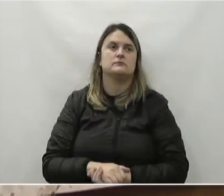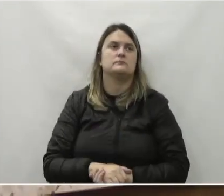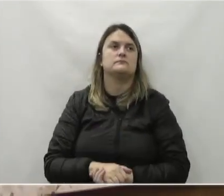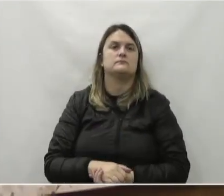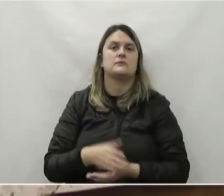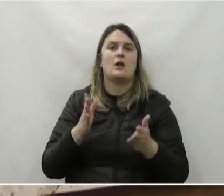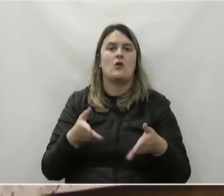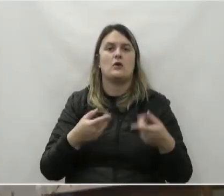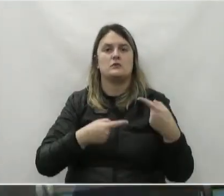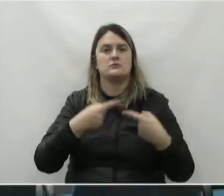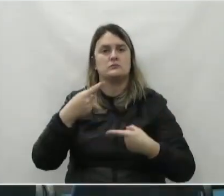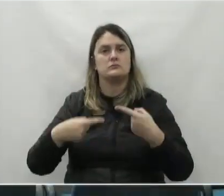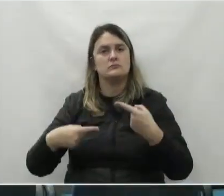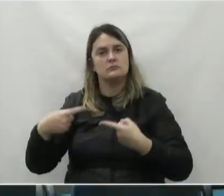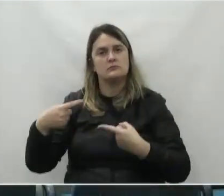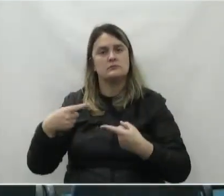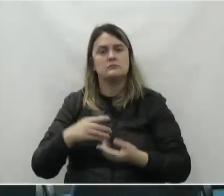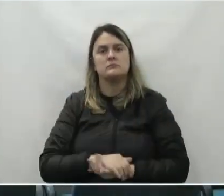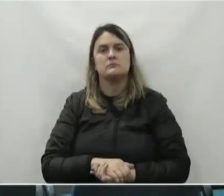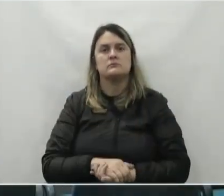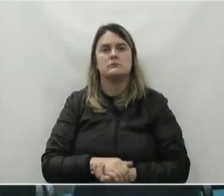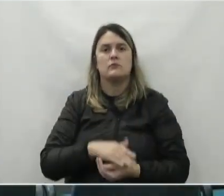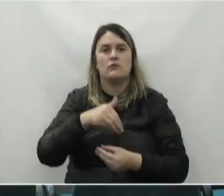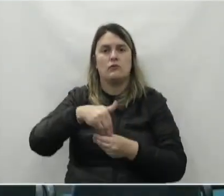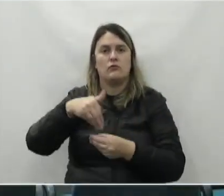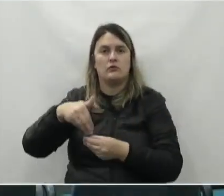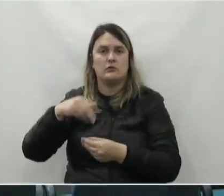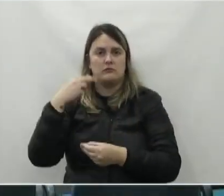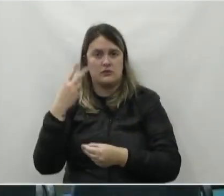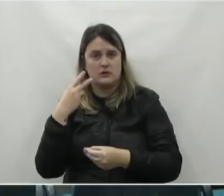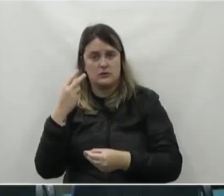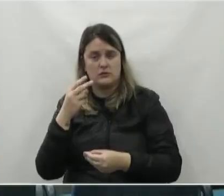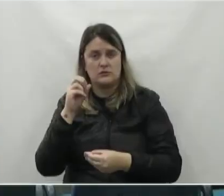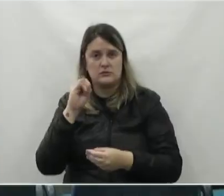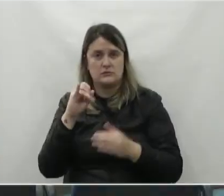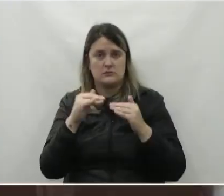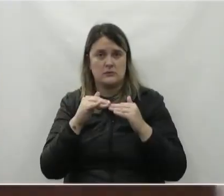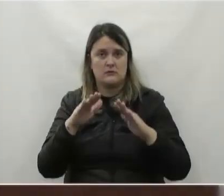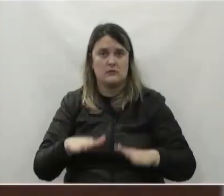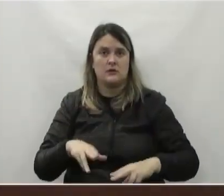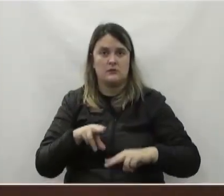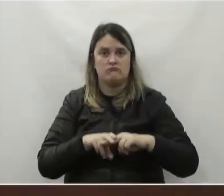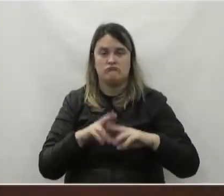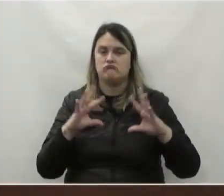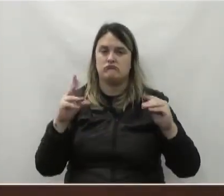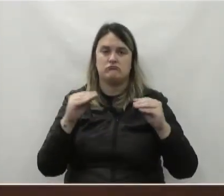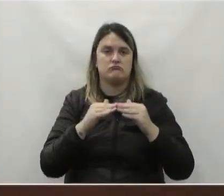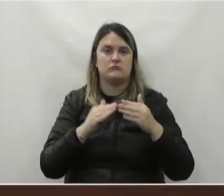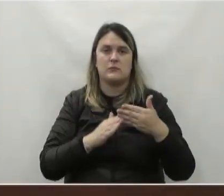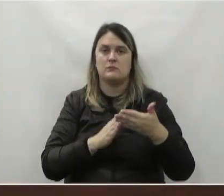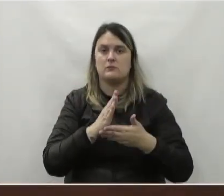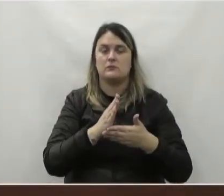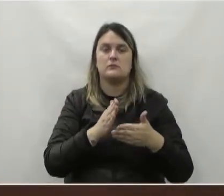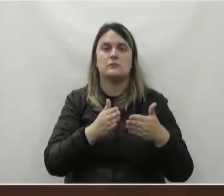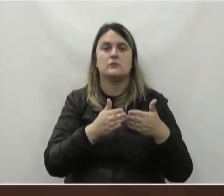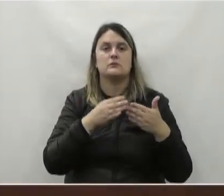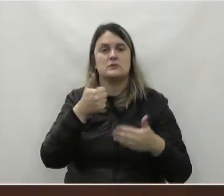Em discussão? Em votação, senhores vereadores que aprovam, permaneçam como estão. Aprovado o requerimento